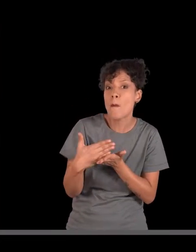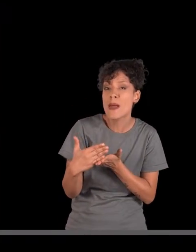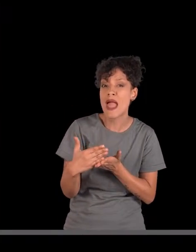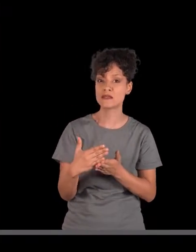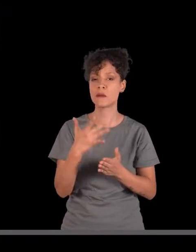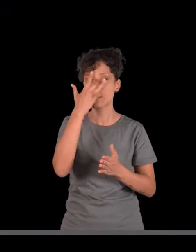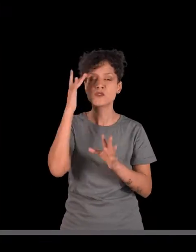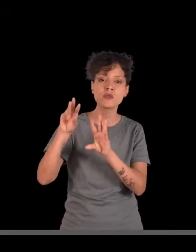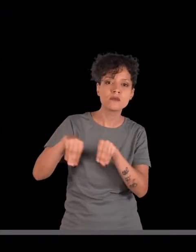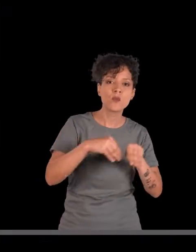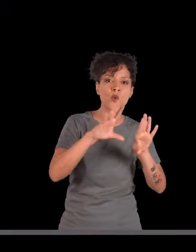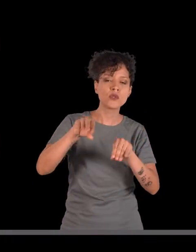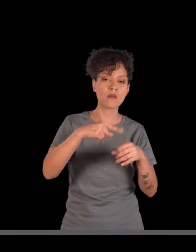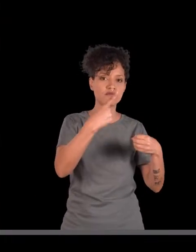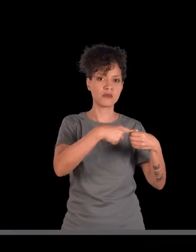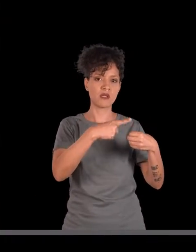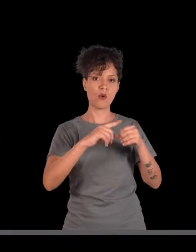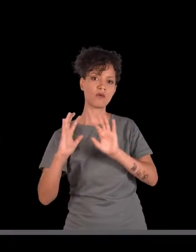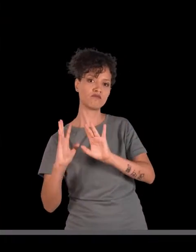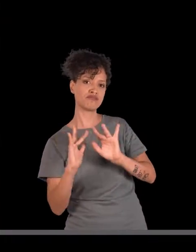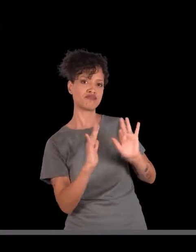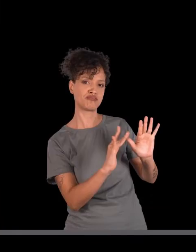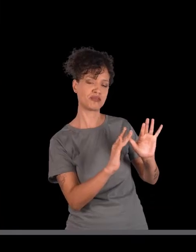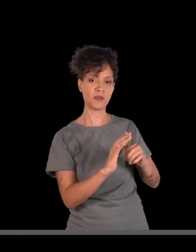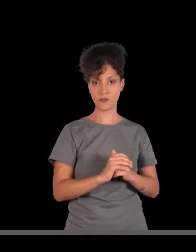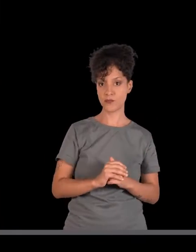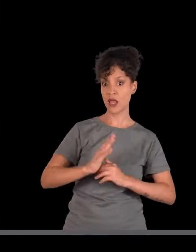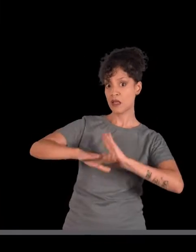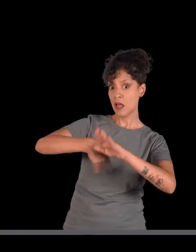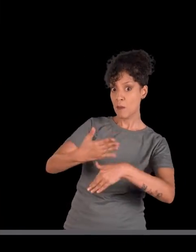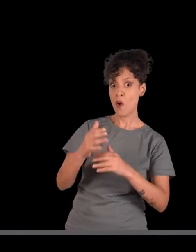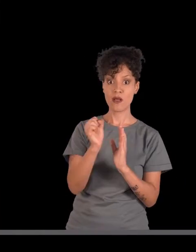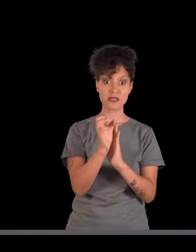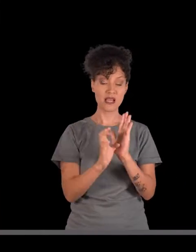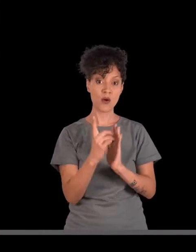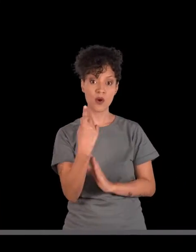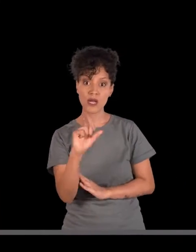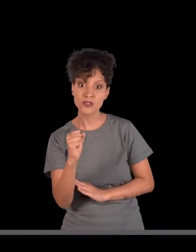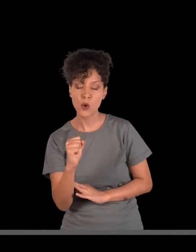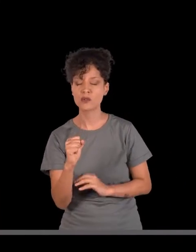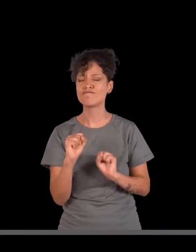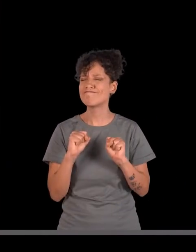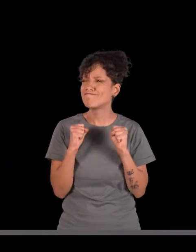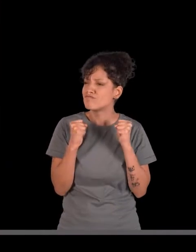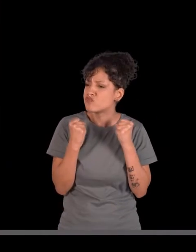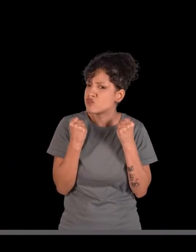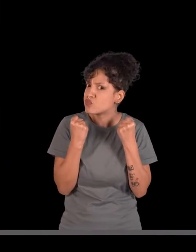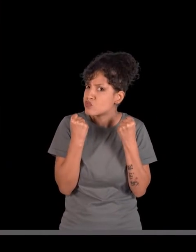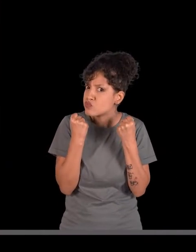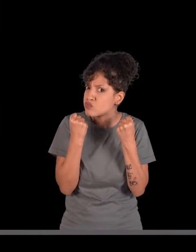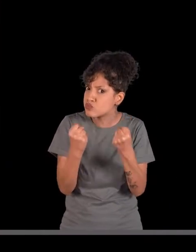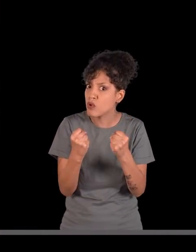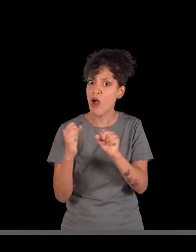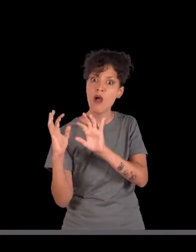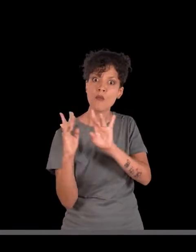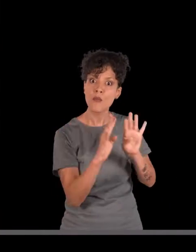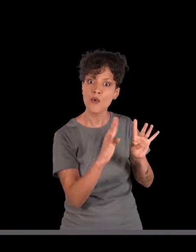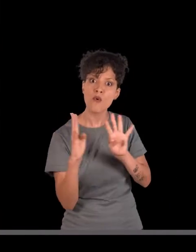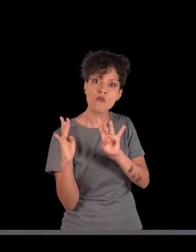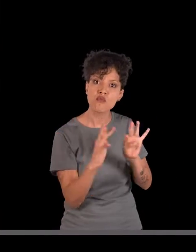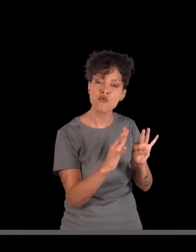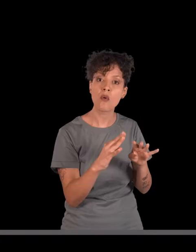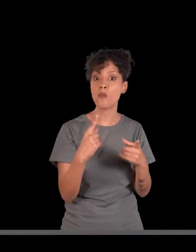essa interiorização. No século XVIII, essa interiorização ela vai ser ainda mais intensa. Por quê? Porque com